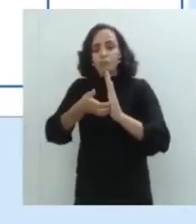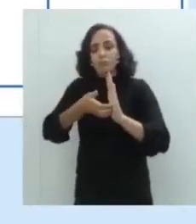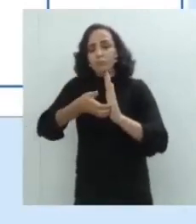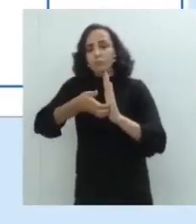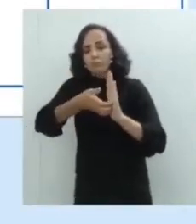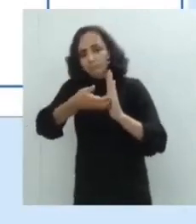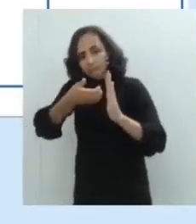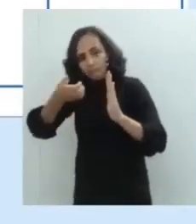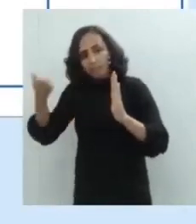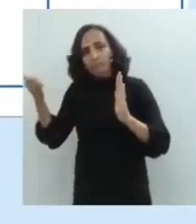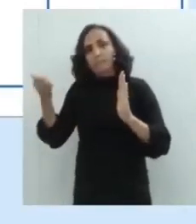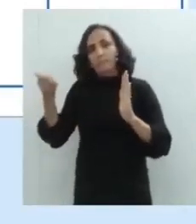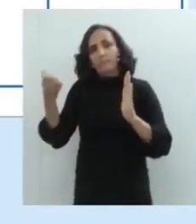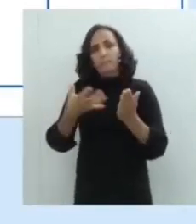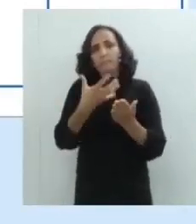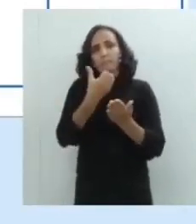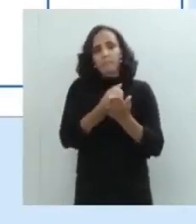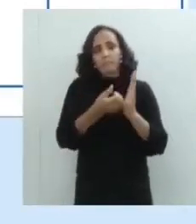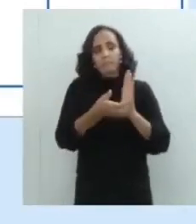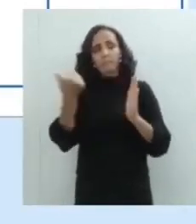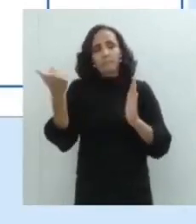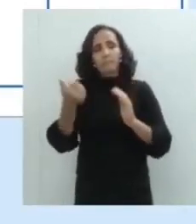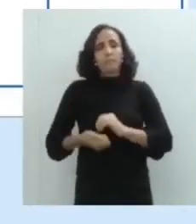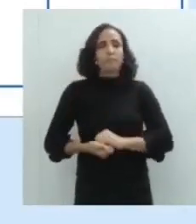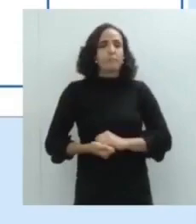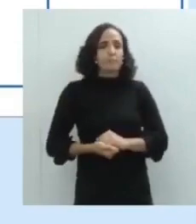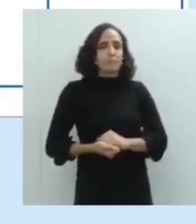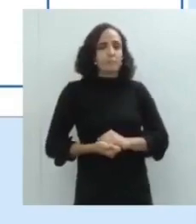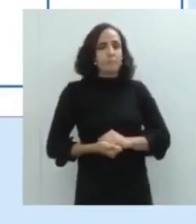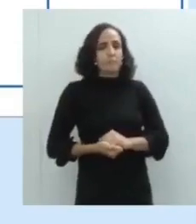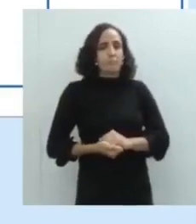de dados do banco de dados MySQL. Vamos lá.